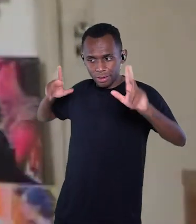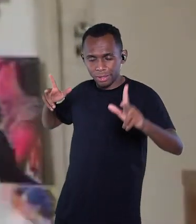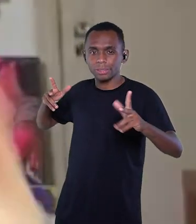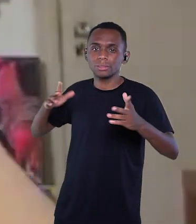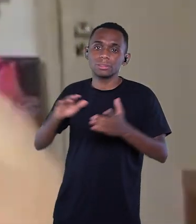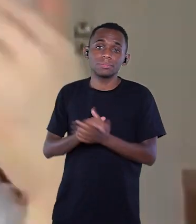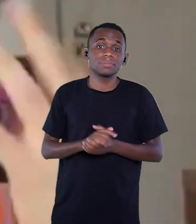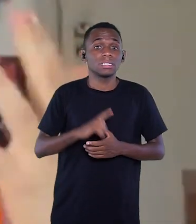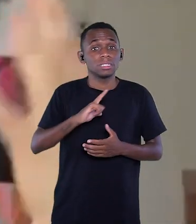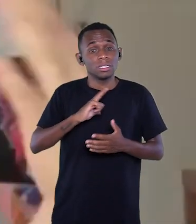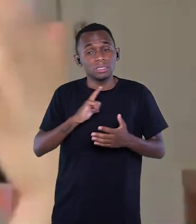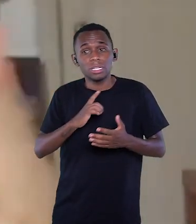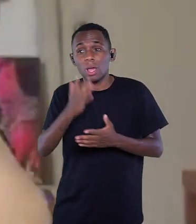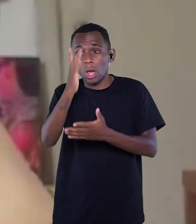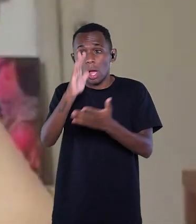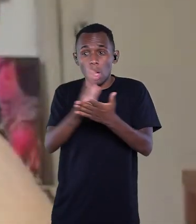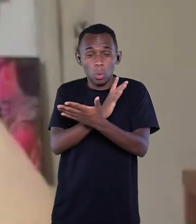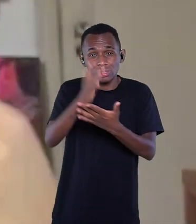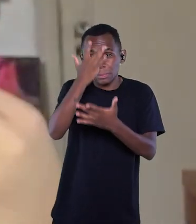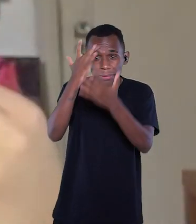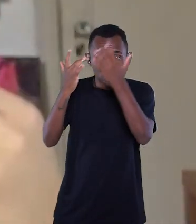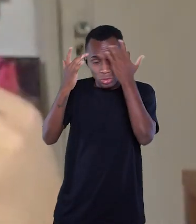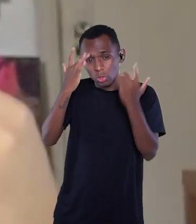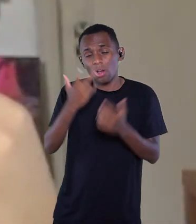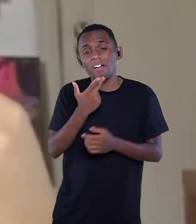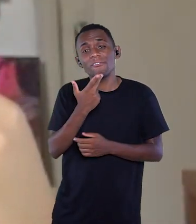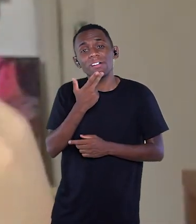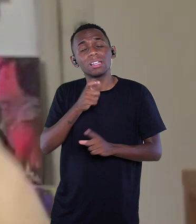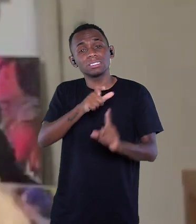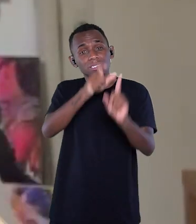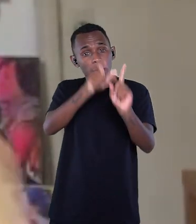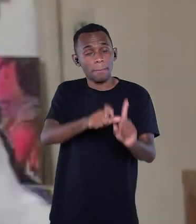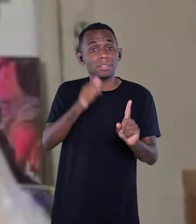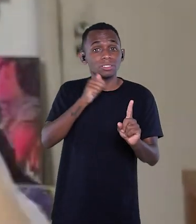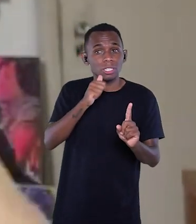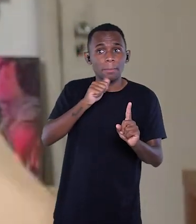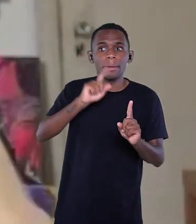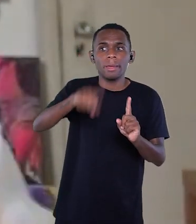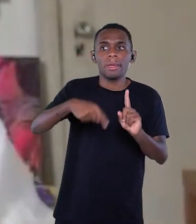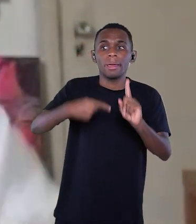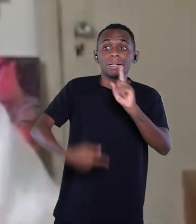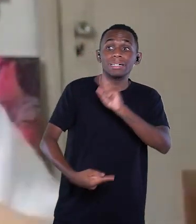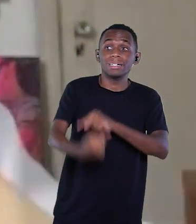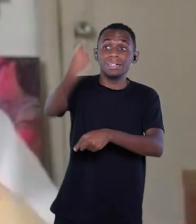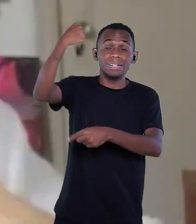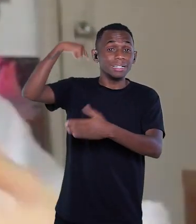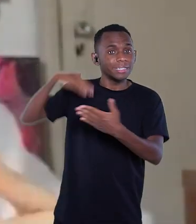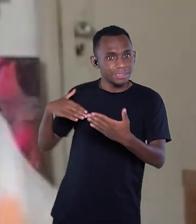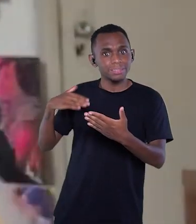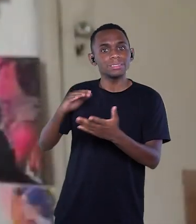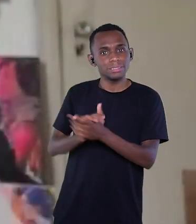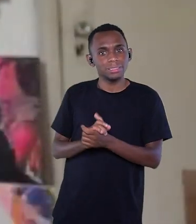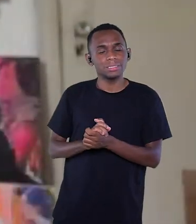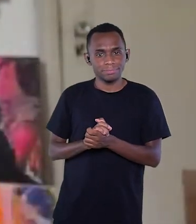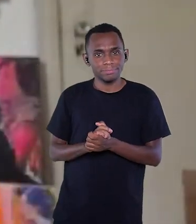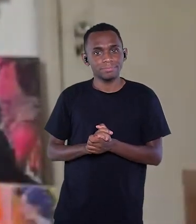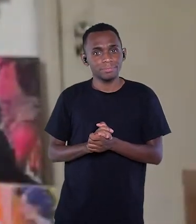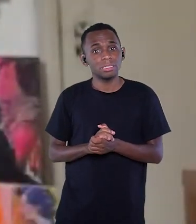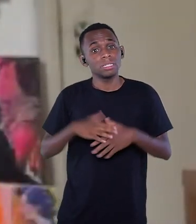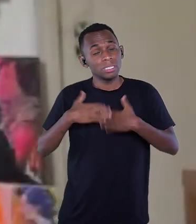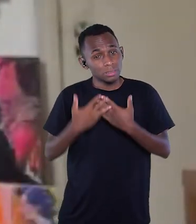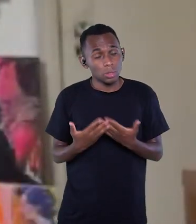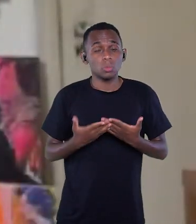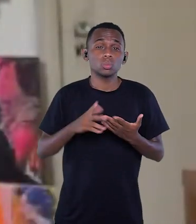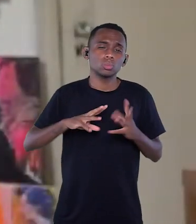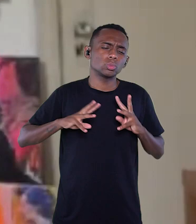falam que ela é uma proto-queer, que ela era assim, uma coisa anterior, né, ao próprio termo, enfim,